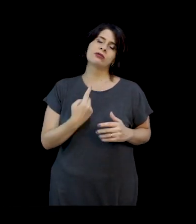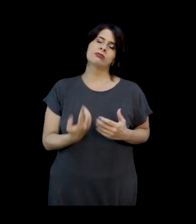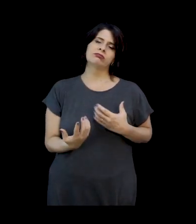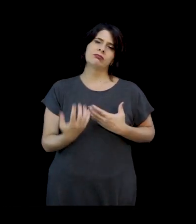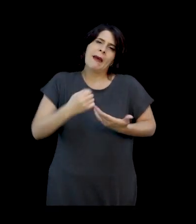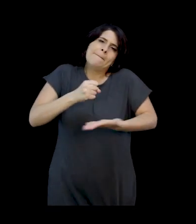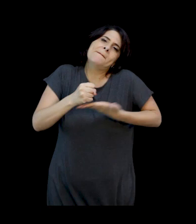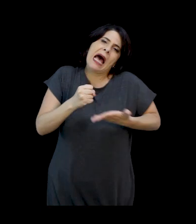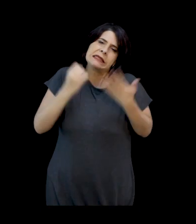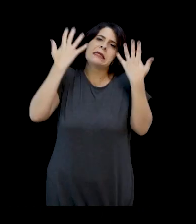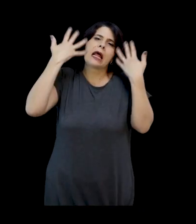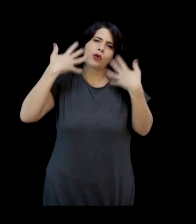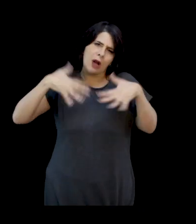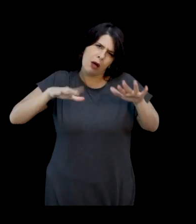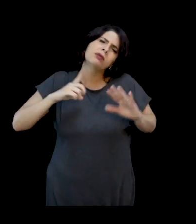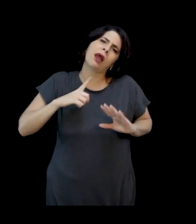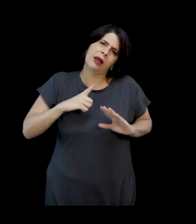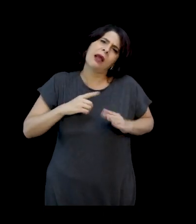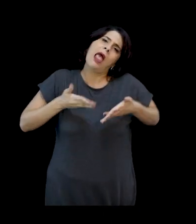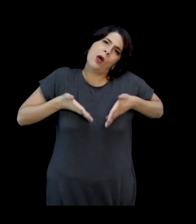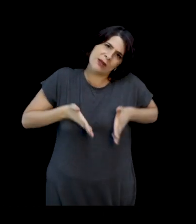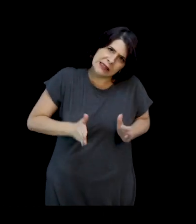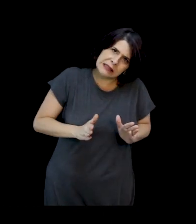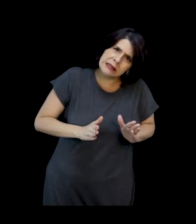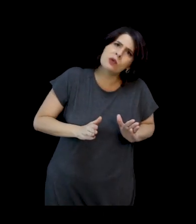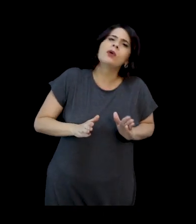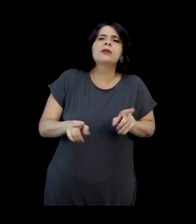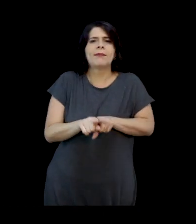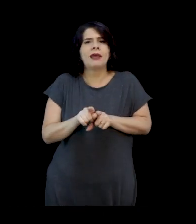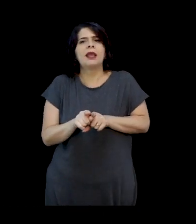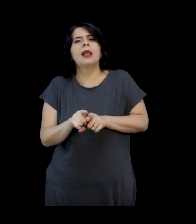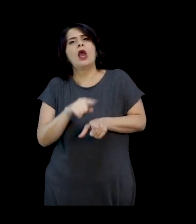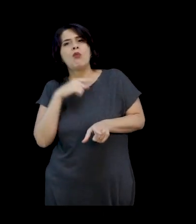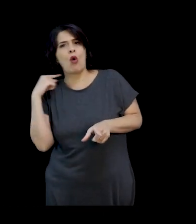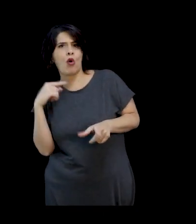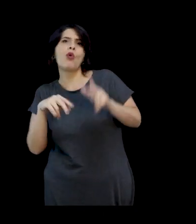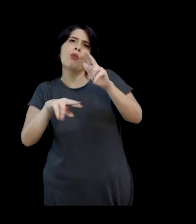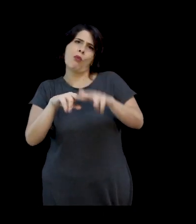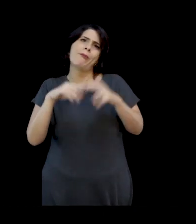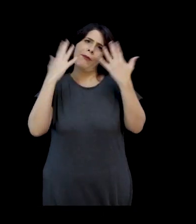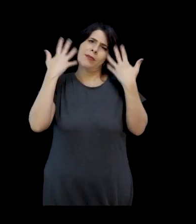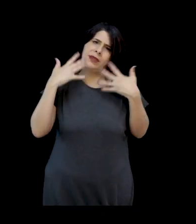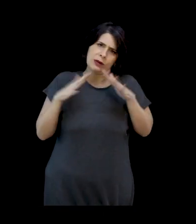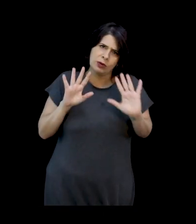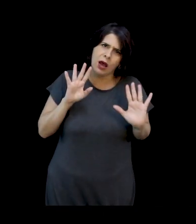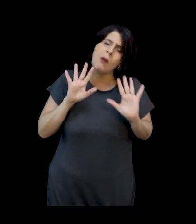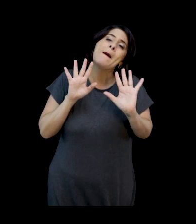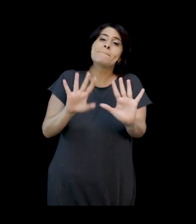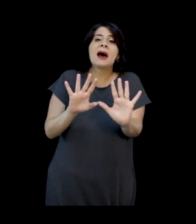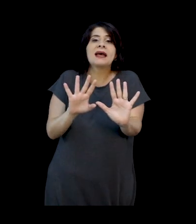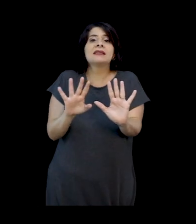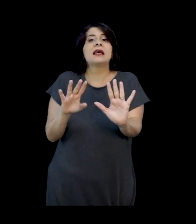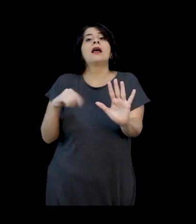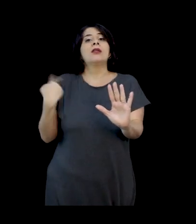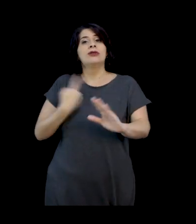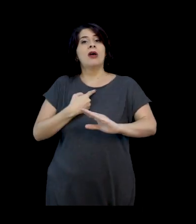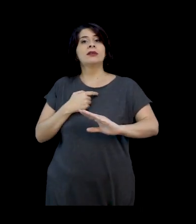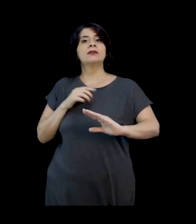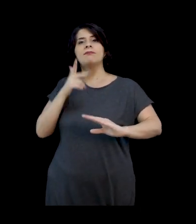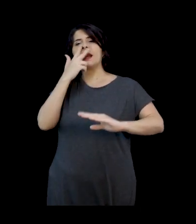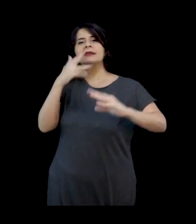suporte, nosso substrato é todo natural. Nós nascemos e morremos por causas naturais, em geral. Mas, de qualquer